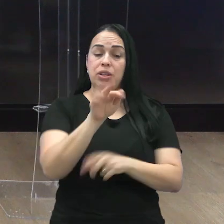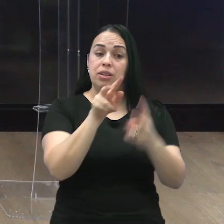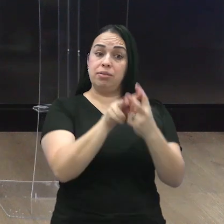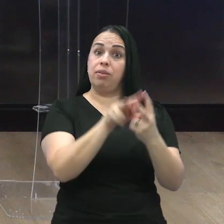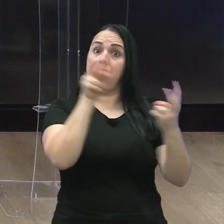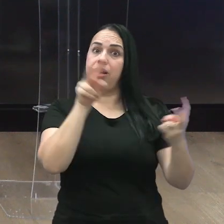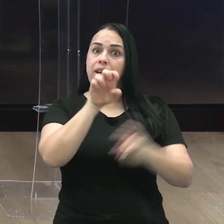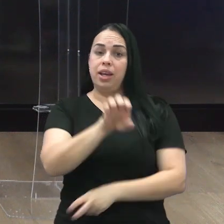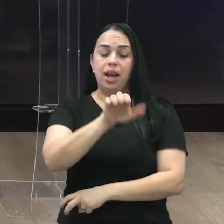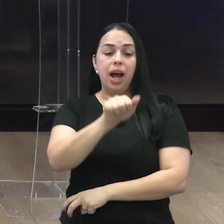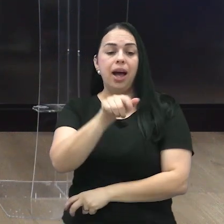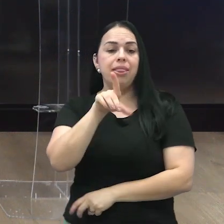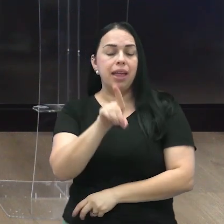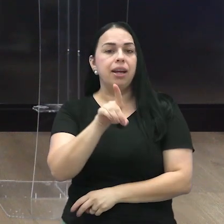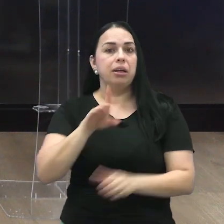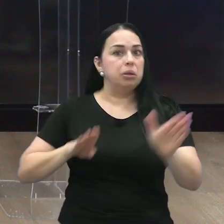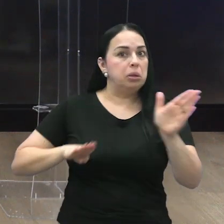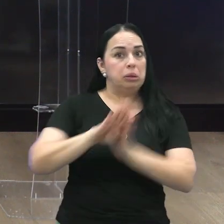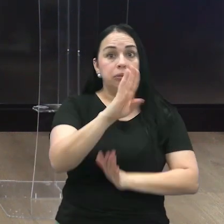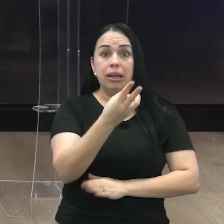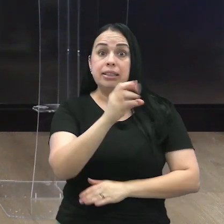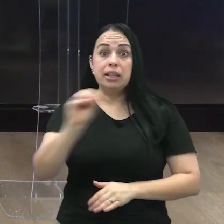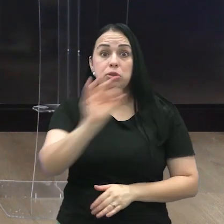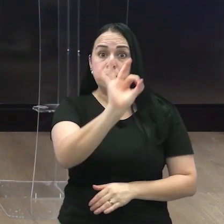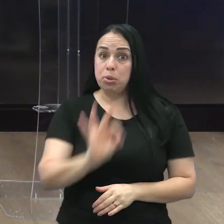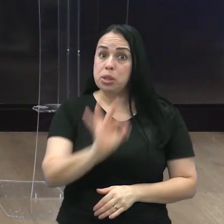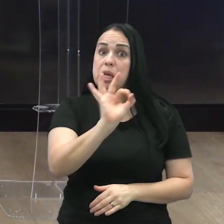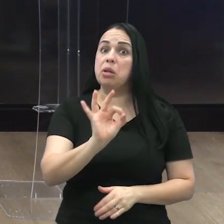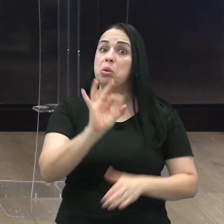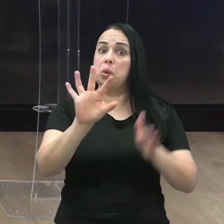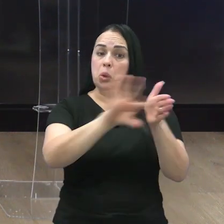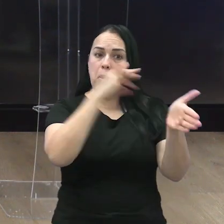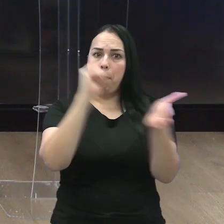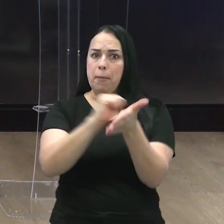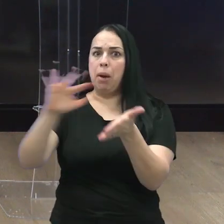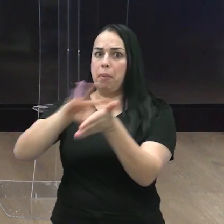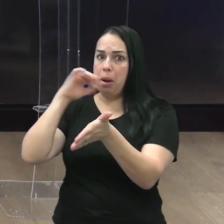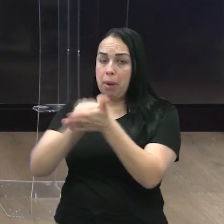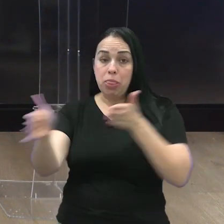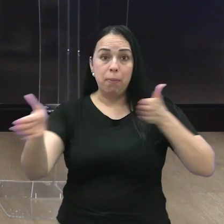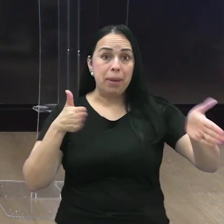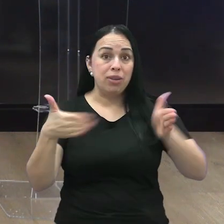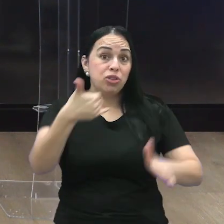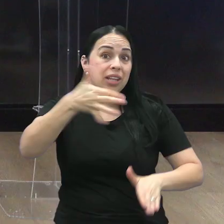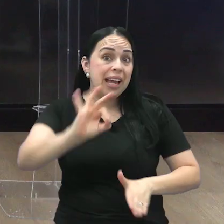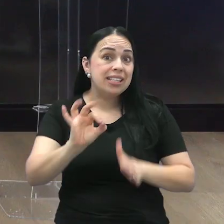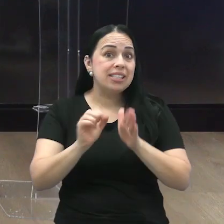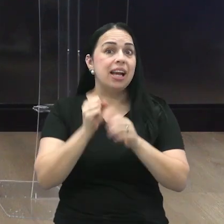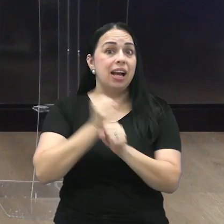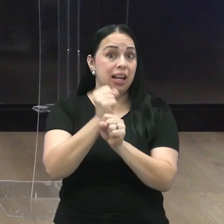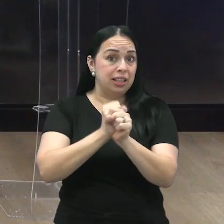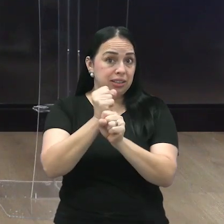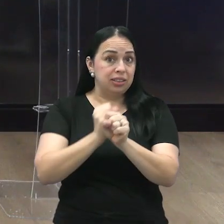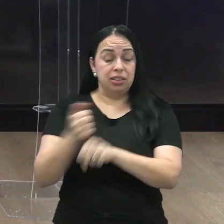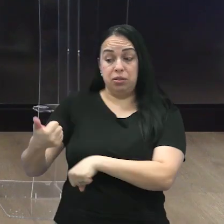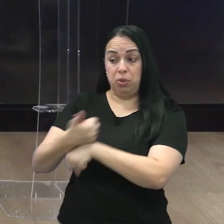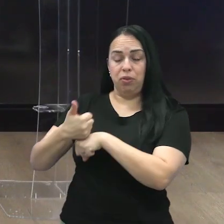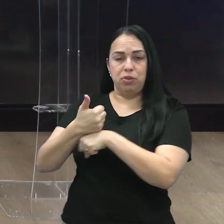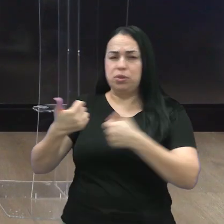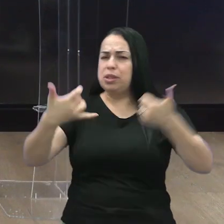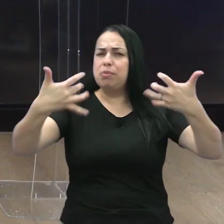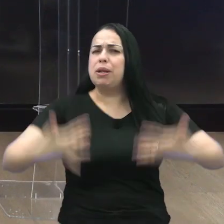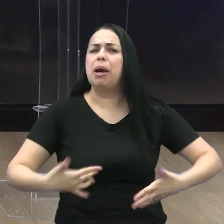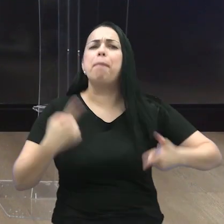educação à distância, que registraram alta de mais de 300% em 10 anos. Especialistas falam sobre